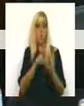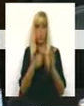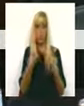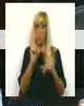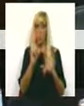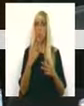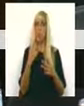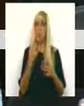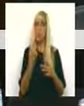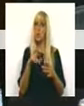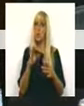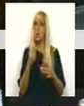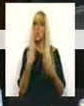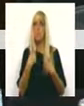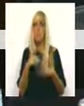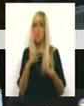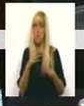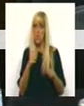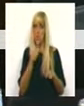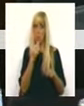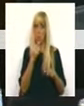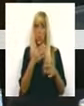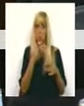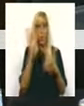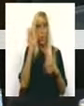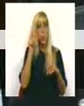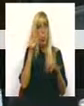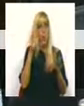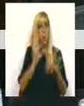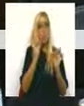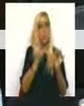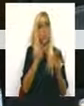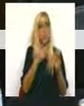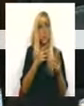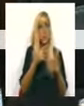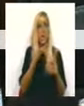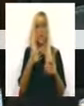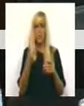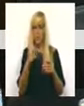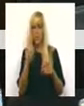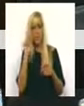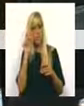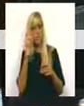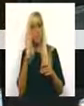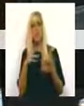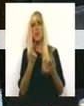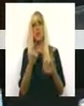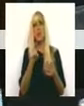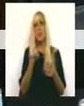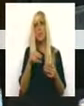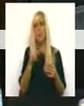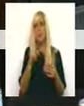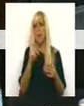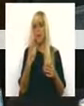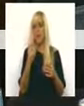da Unicer, mas a estância termal e toda a importância que tem para aquela região do Alto Tâmega e para a Vila Pouca da Guiar.